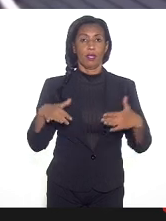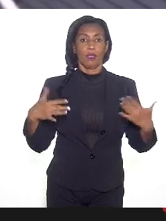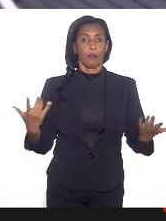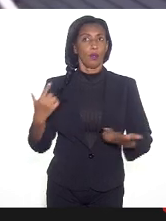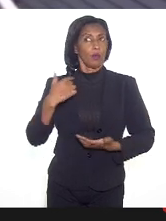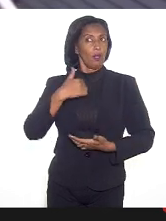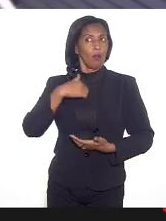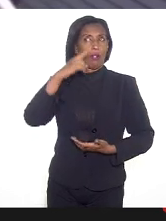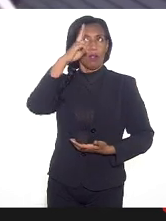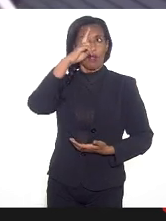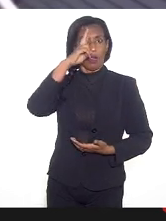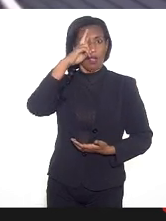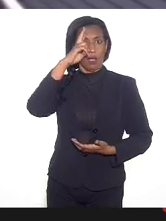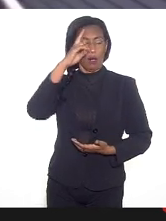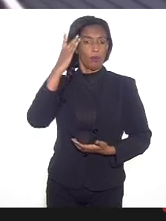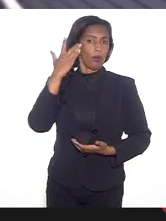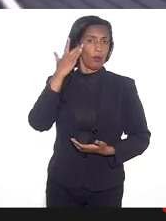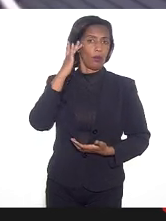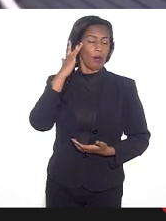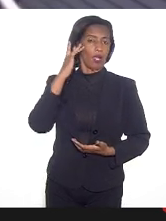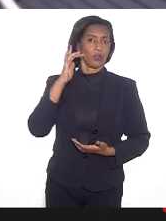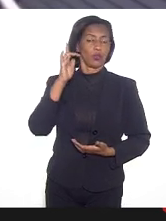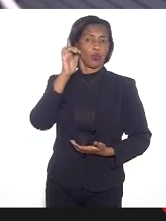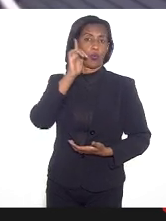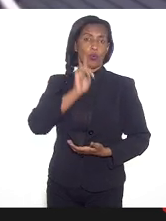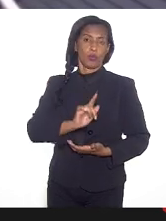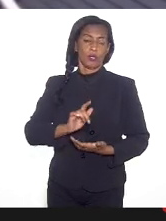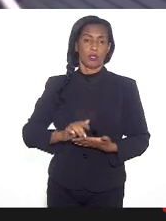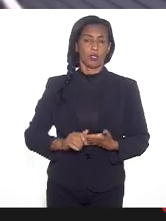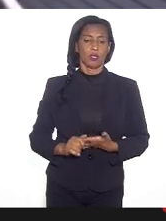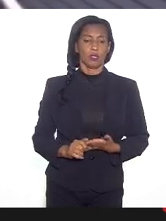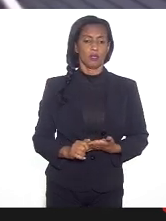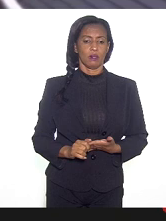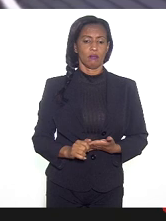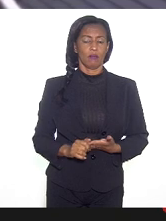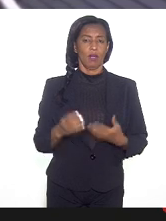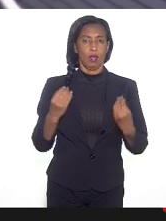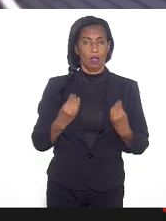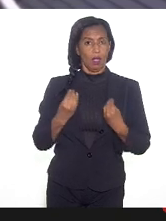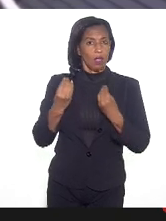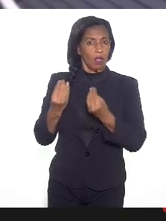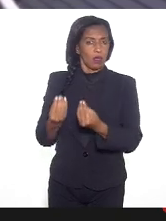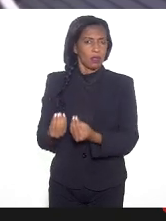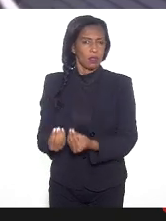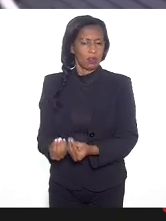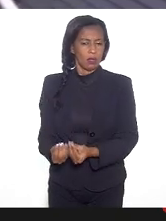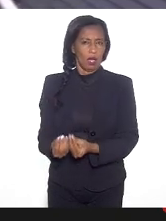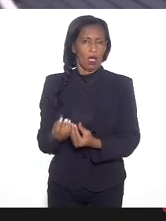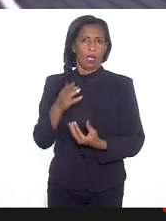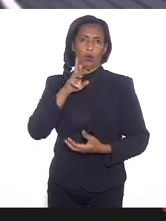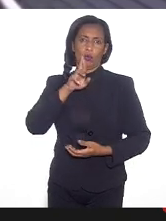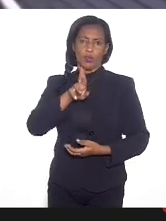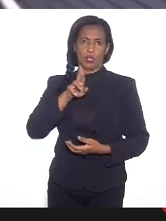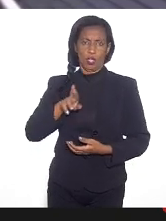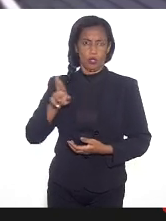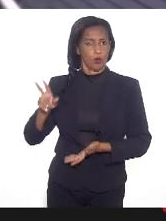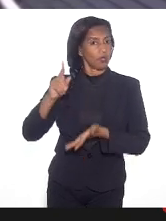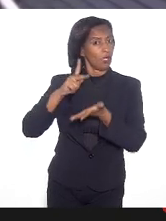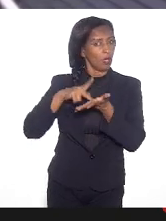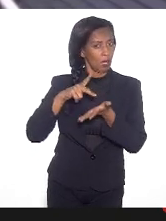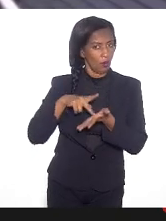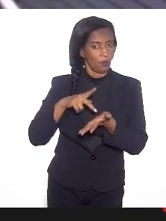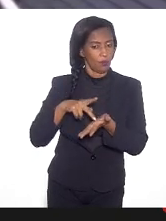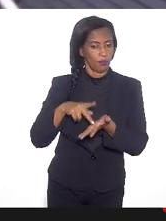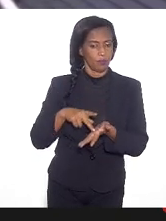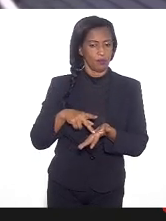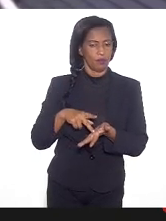me lembro, eu acho que eu consegui dar algumas respostas. Realmente, em